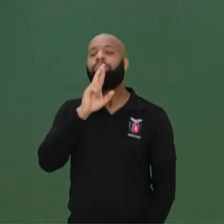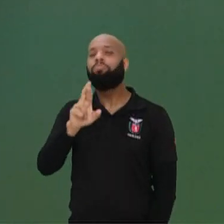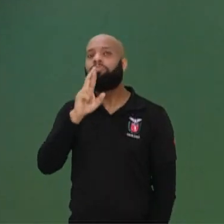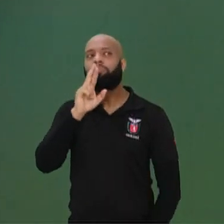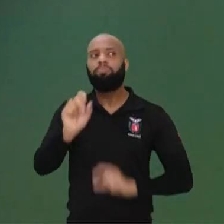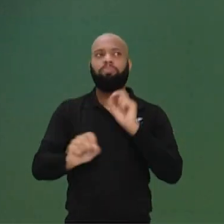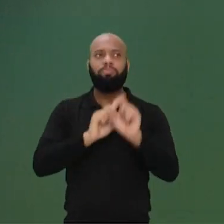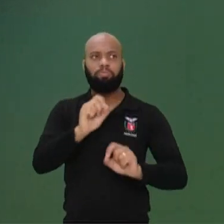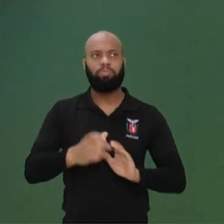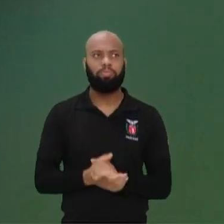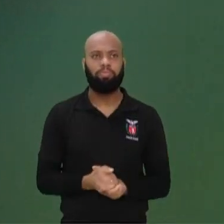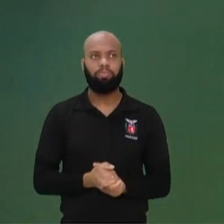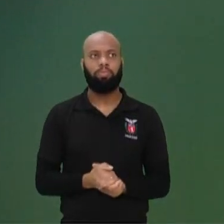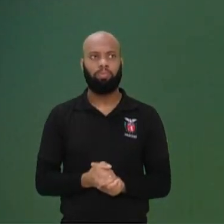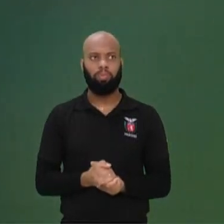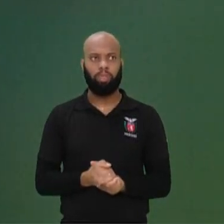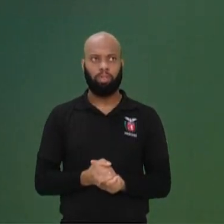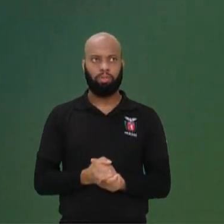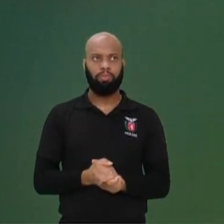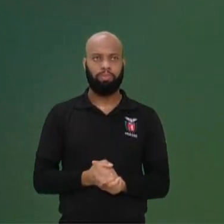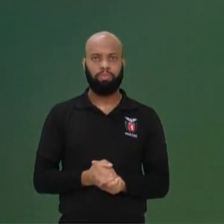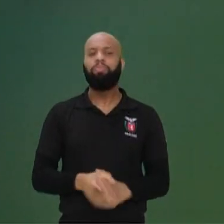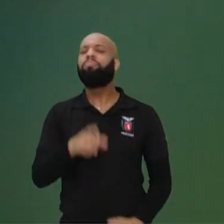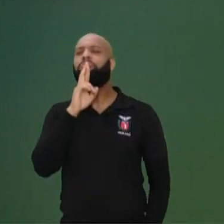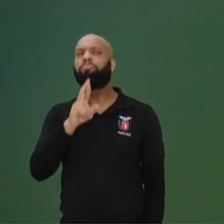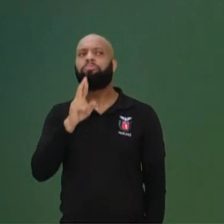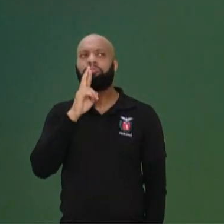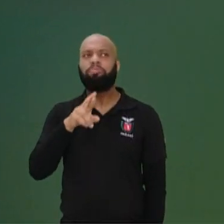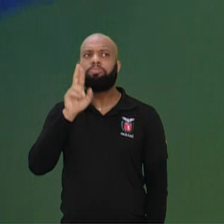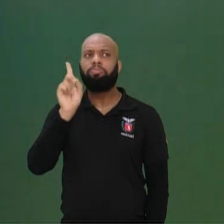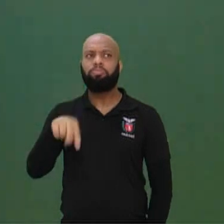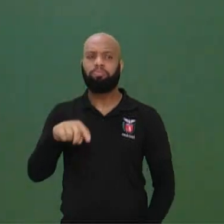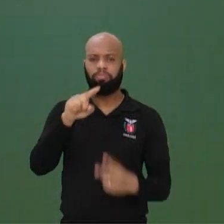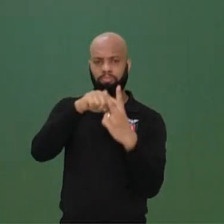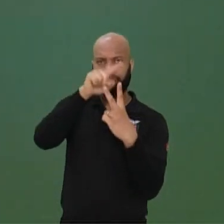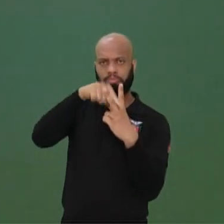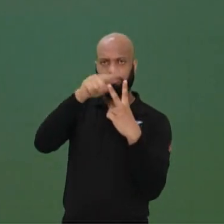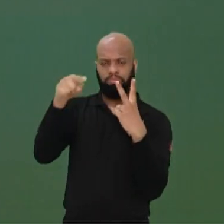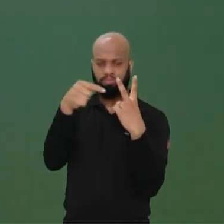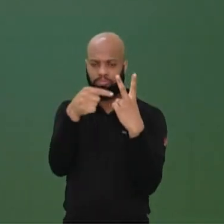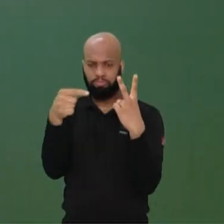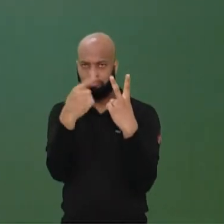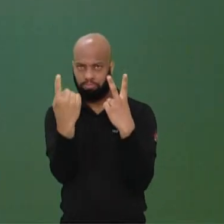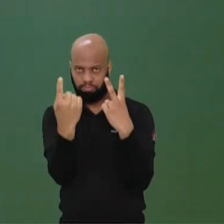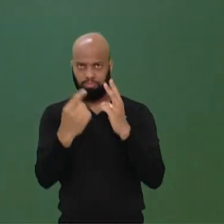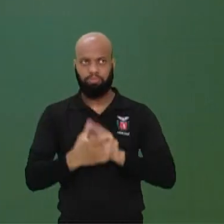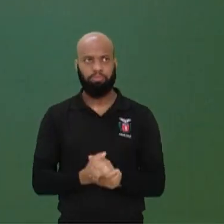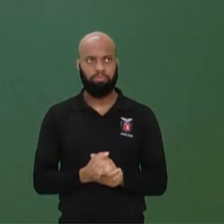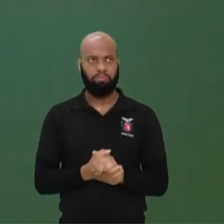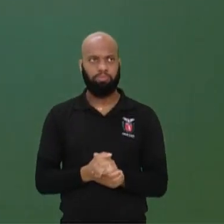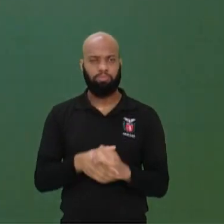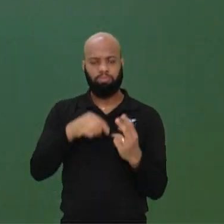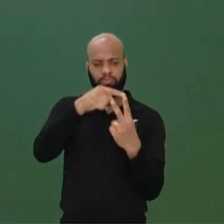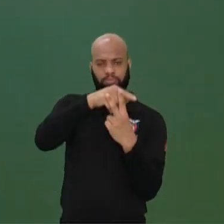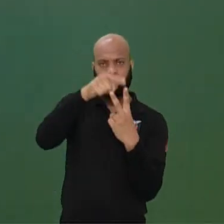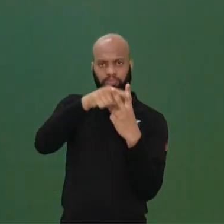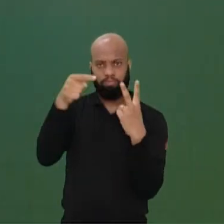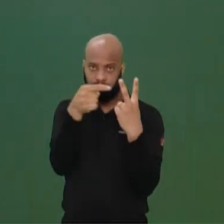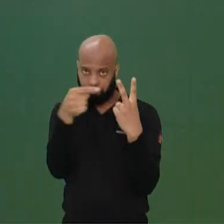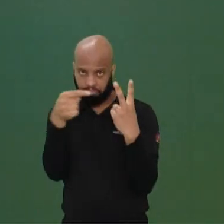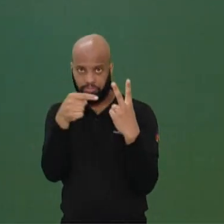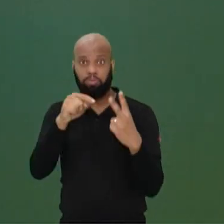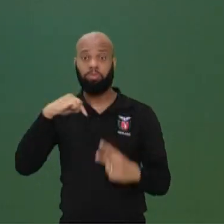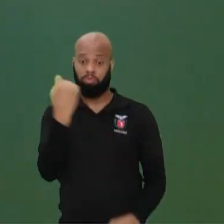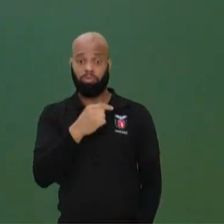é raiz de um número negativo? Até então, nós só conhecemos o conjunto dos